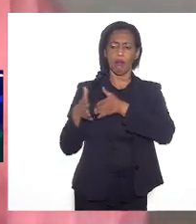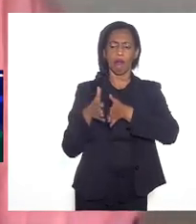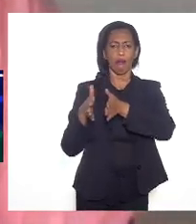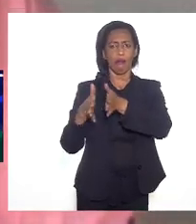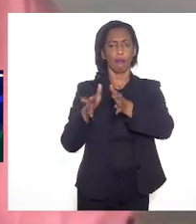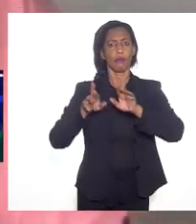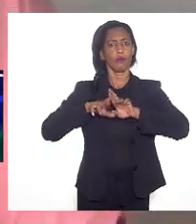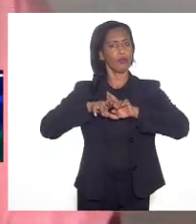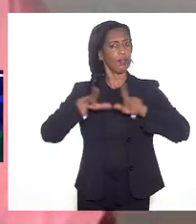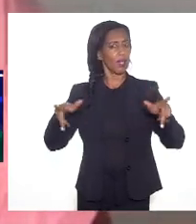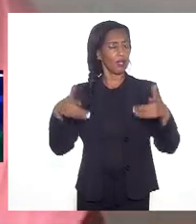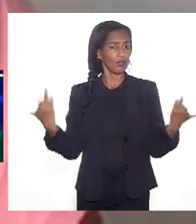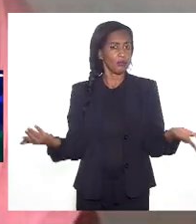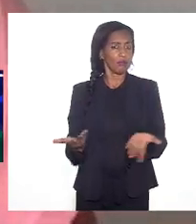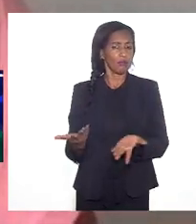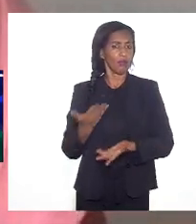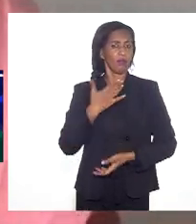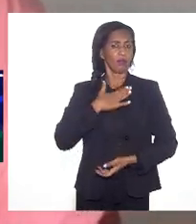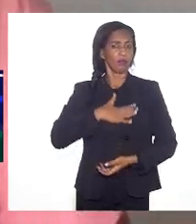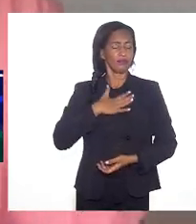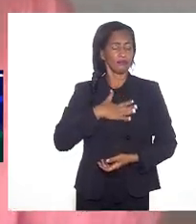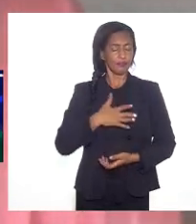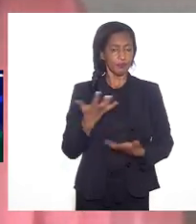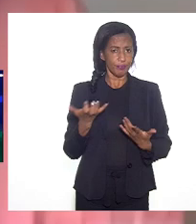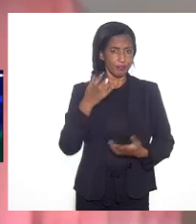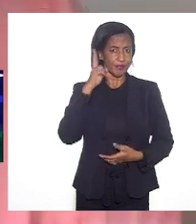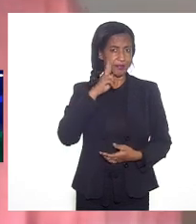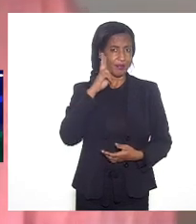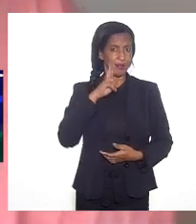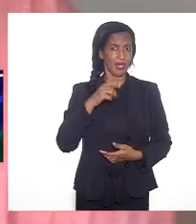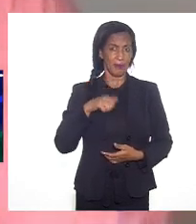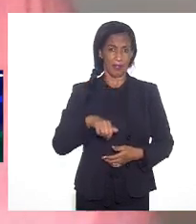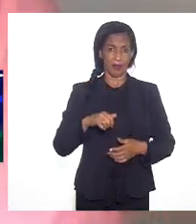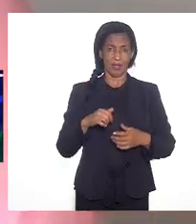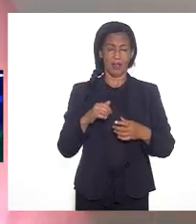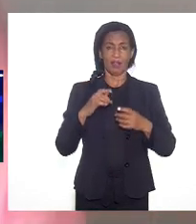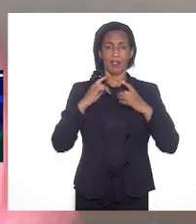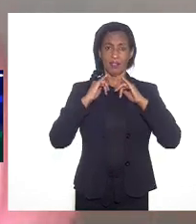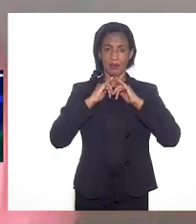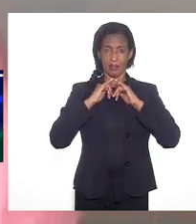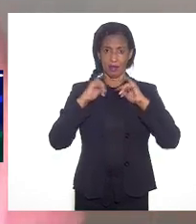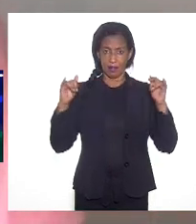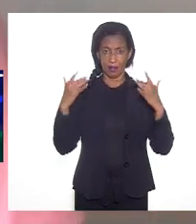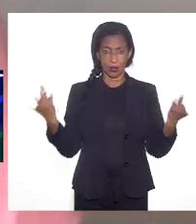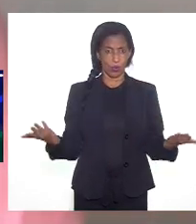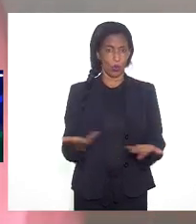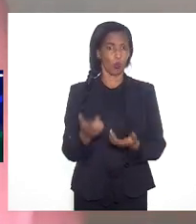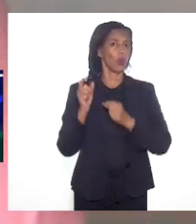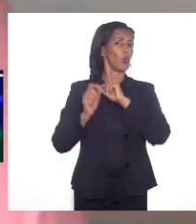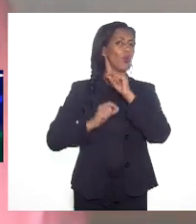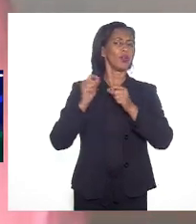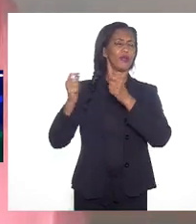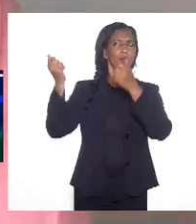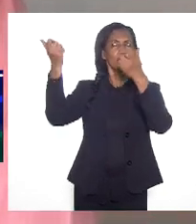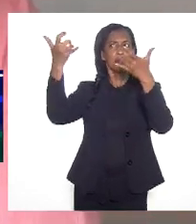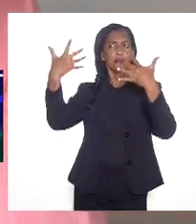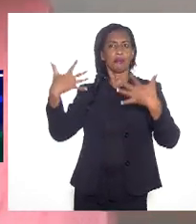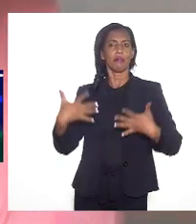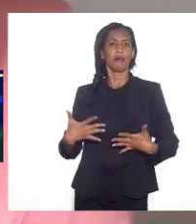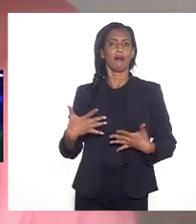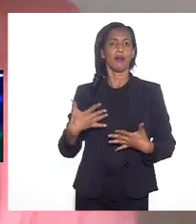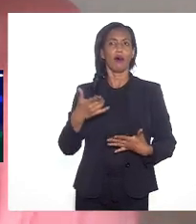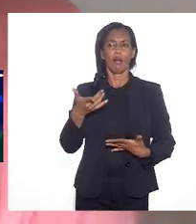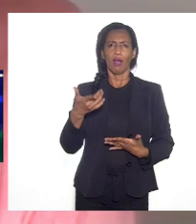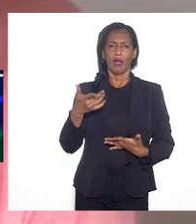muita tranquilidade, eu queria trazer para a minha declaração o que foi o esclarecimento que trouxe aqui o deputado